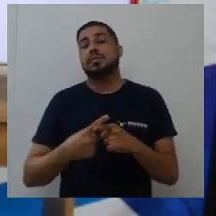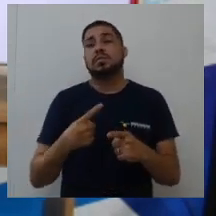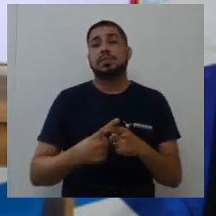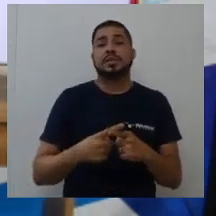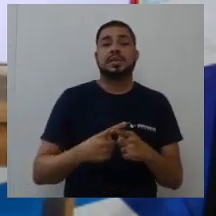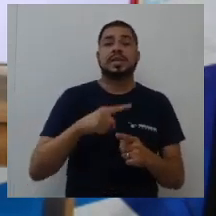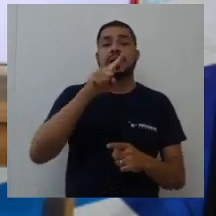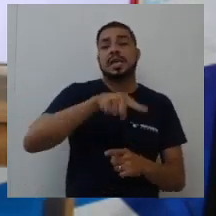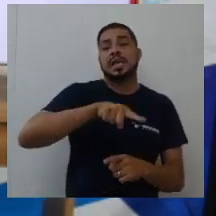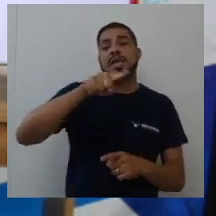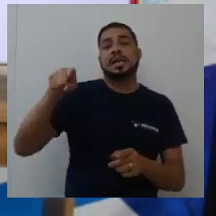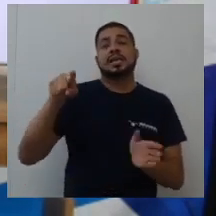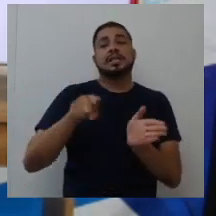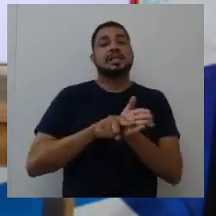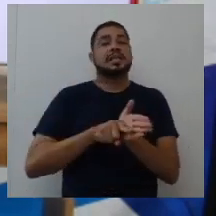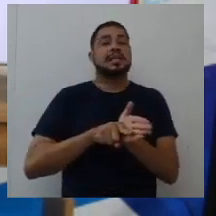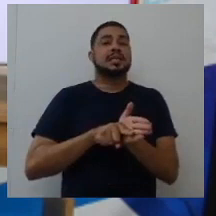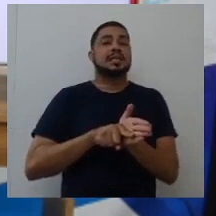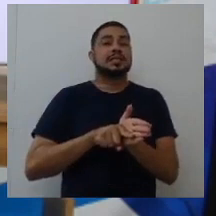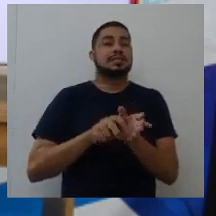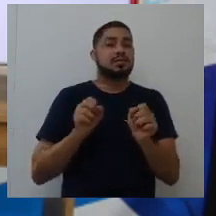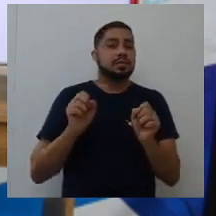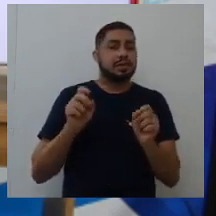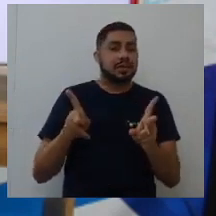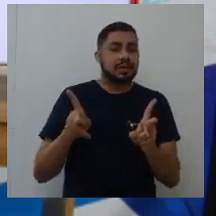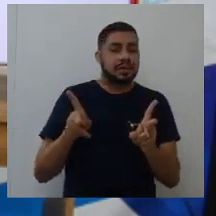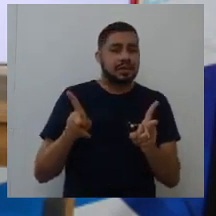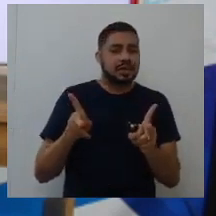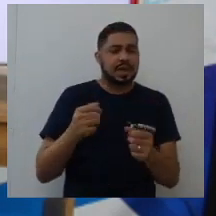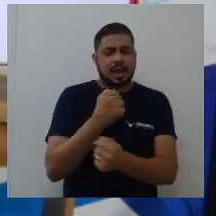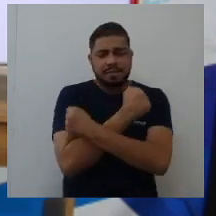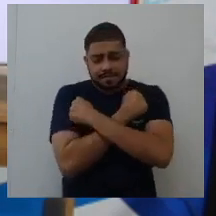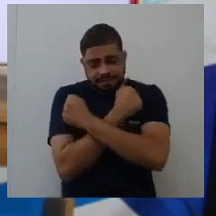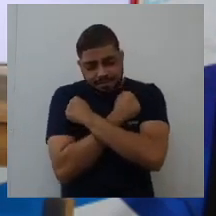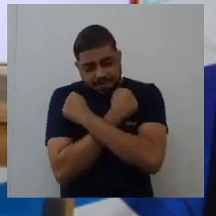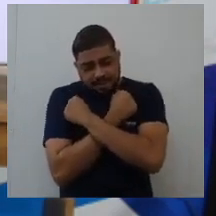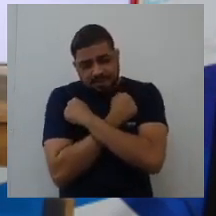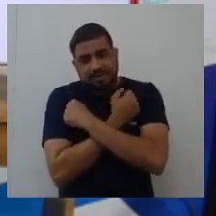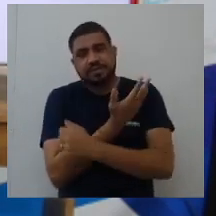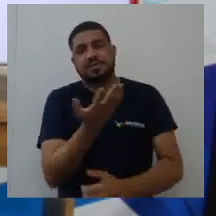raízes negativas. Ok, pessoal? Grande abraço aí pra